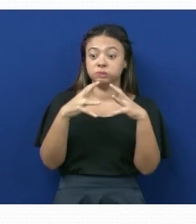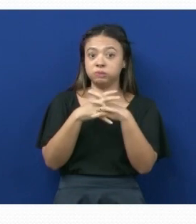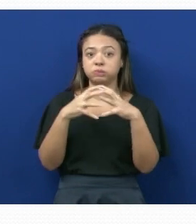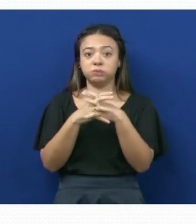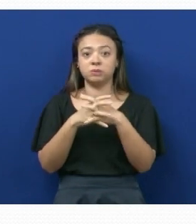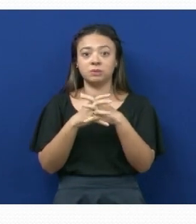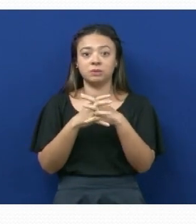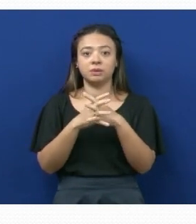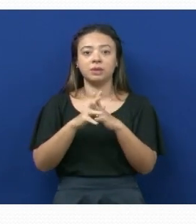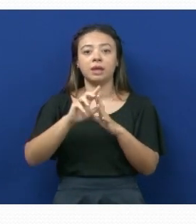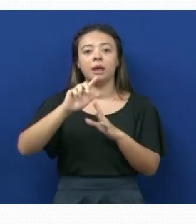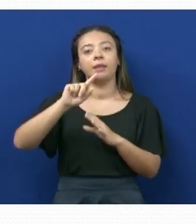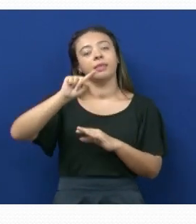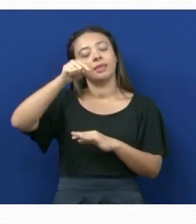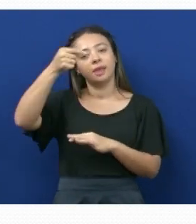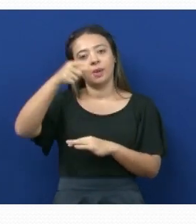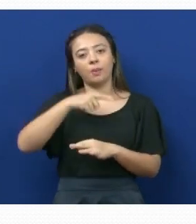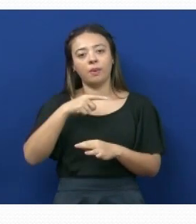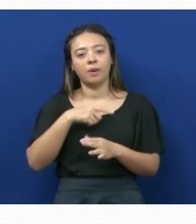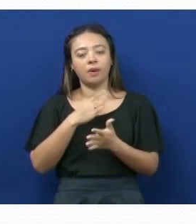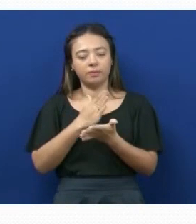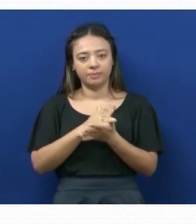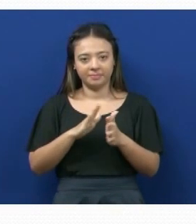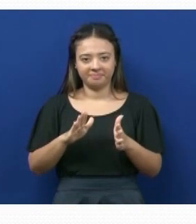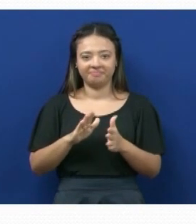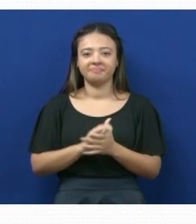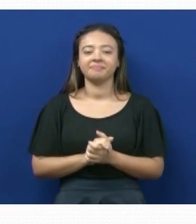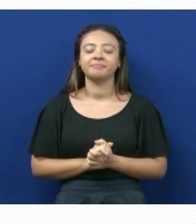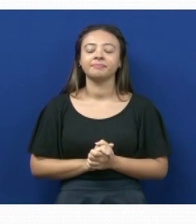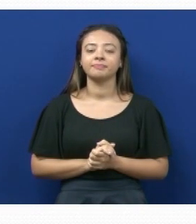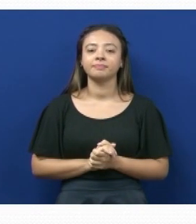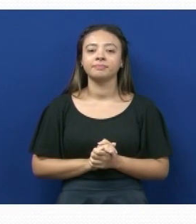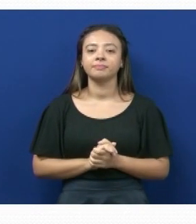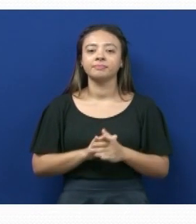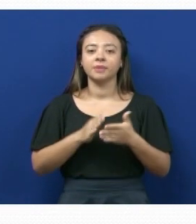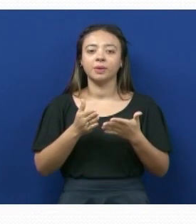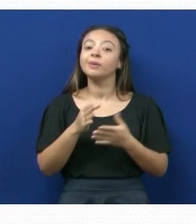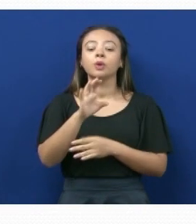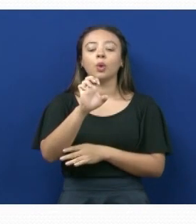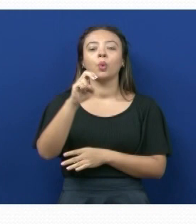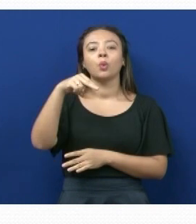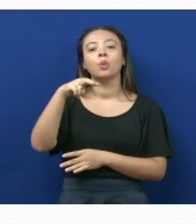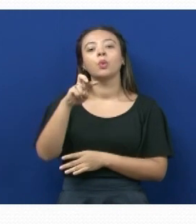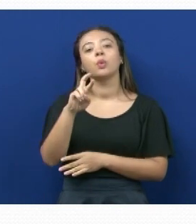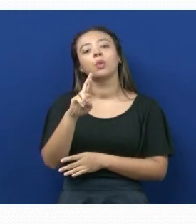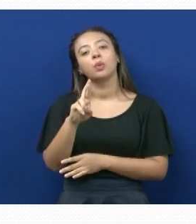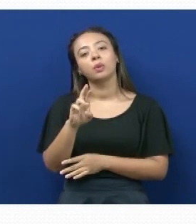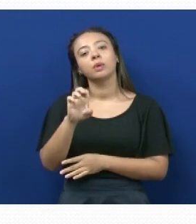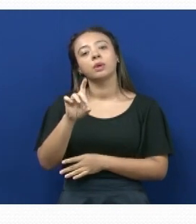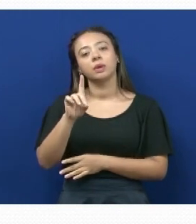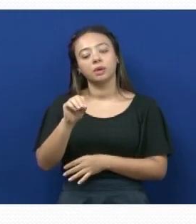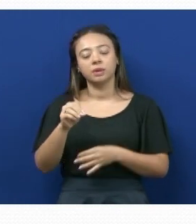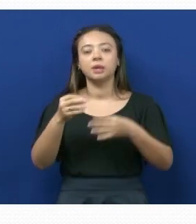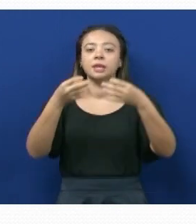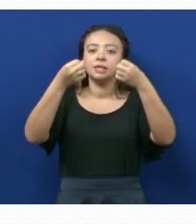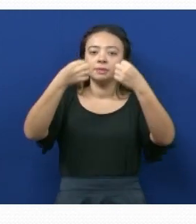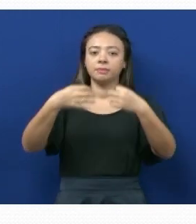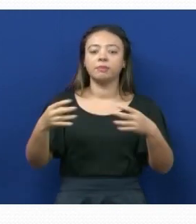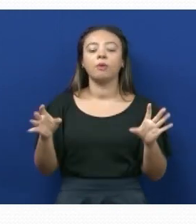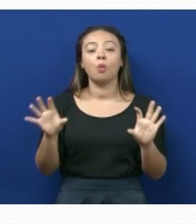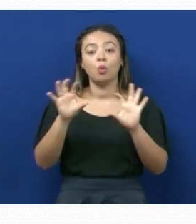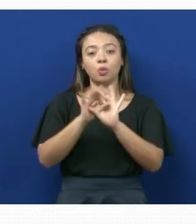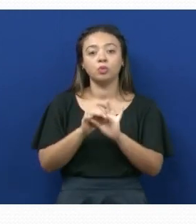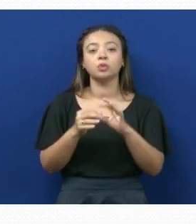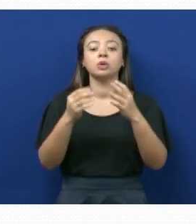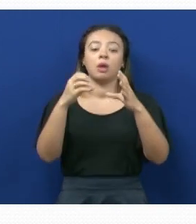e o desfecho para terminar. Vamos lá? Olha só, o enredo é um conjunto de características,